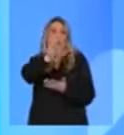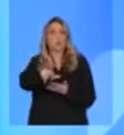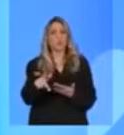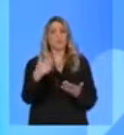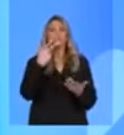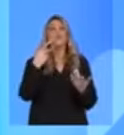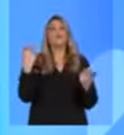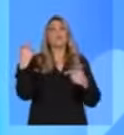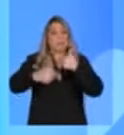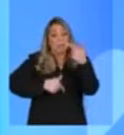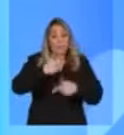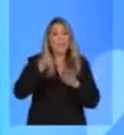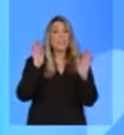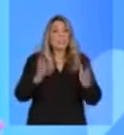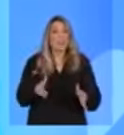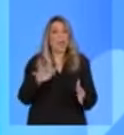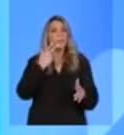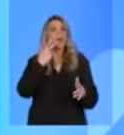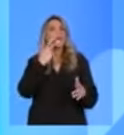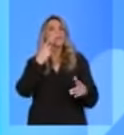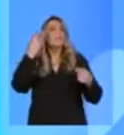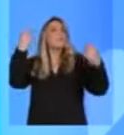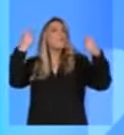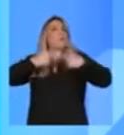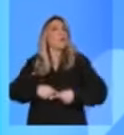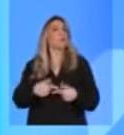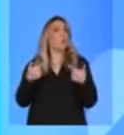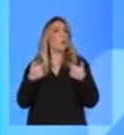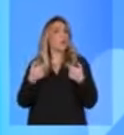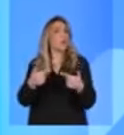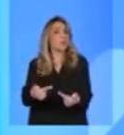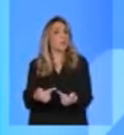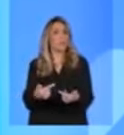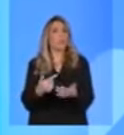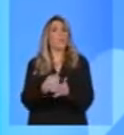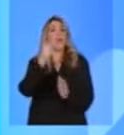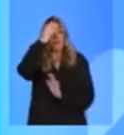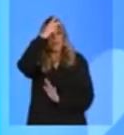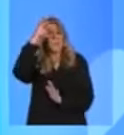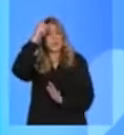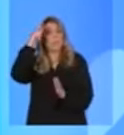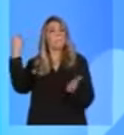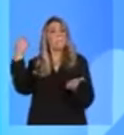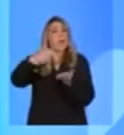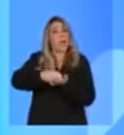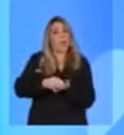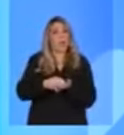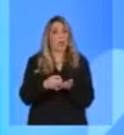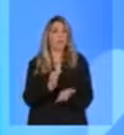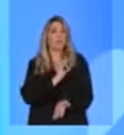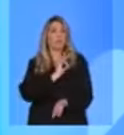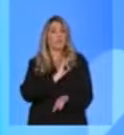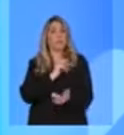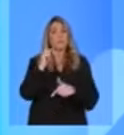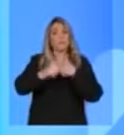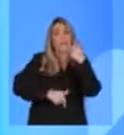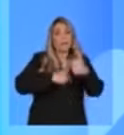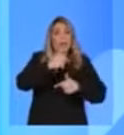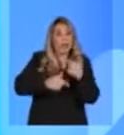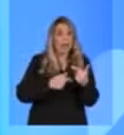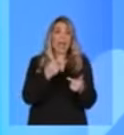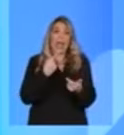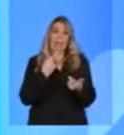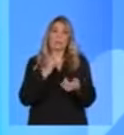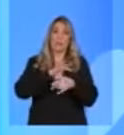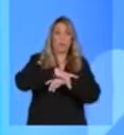maior incidência de crime com a polícia militar como nós fizemos no centro presente que a prefeitura Paga pro policial trabalhar Segurança Pública naquela